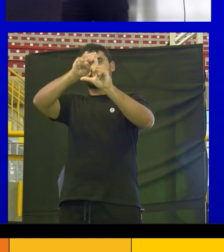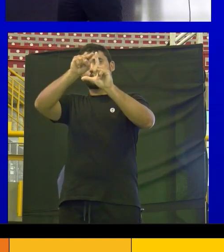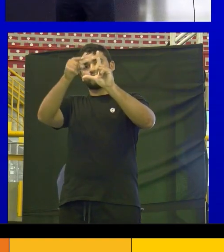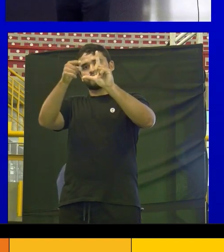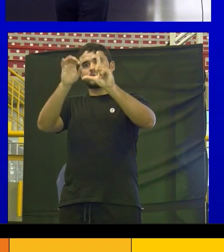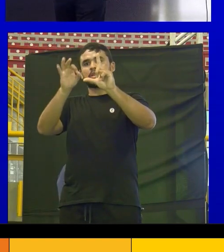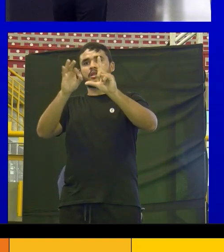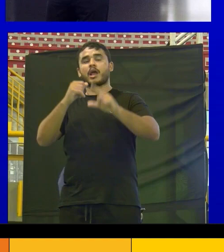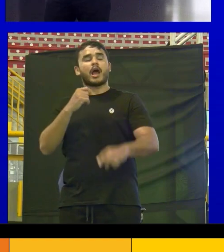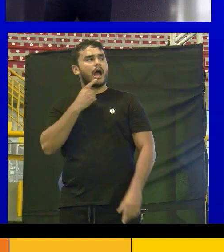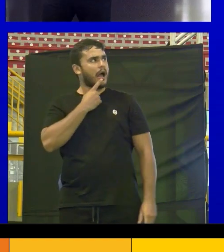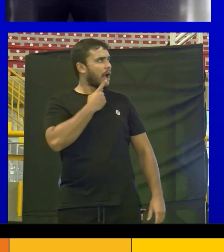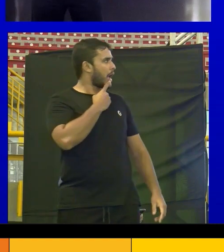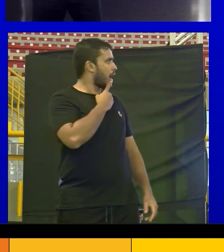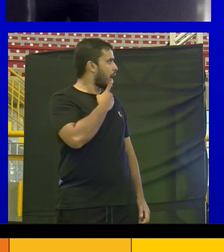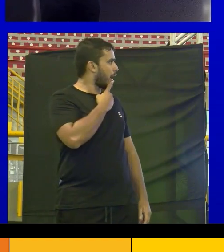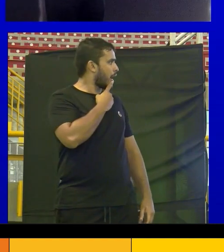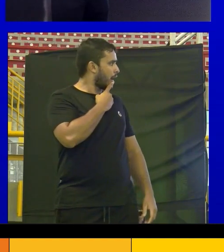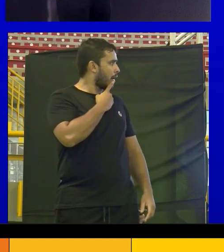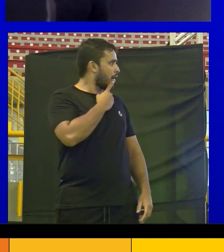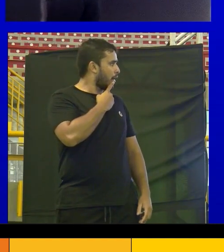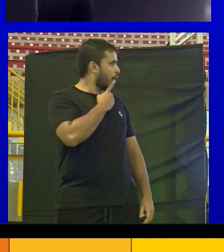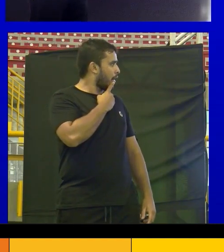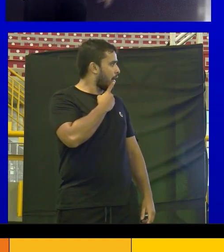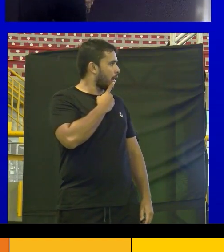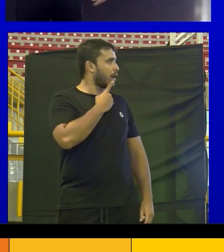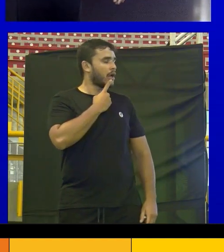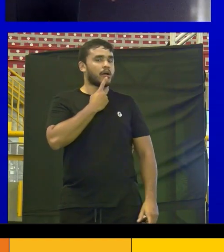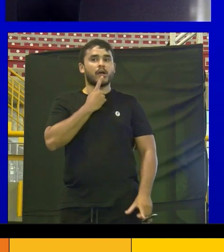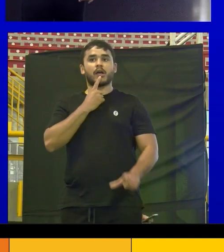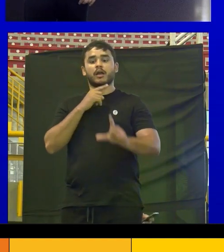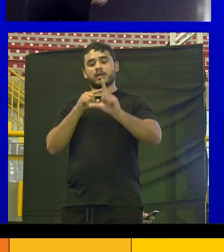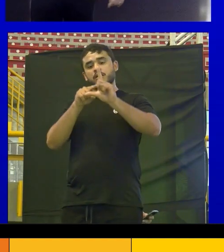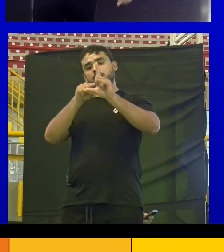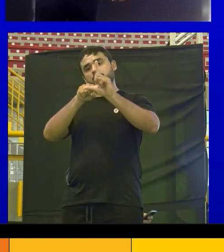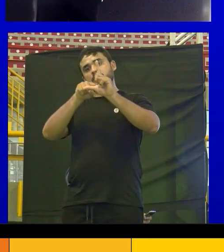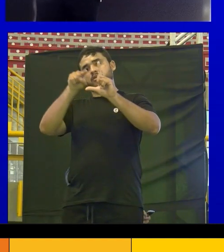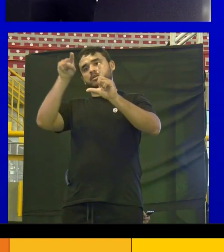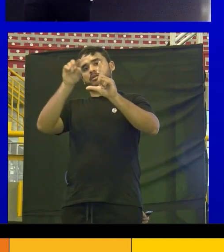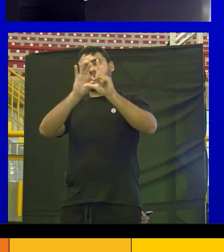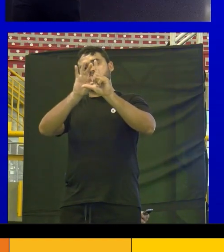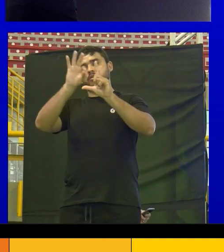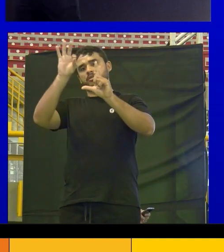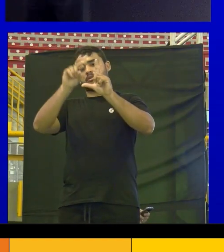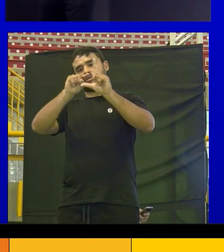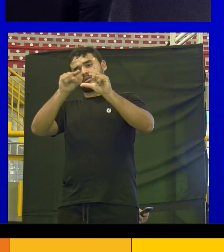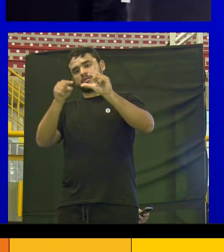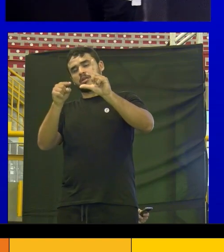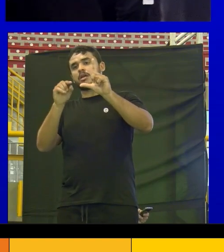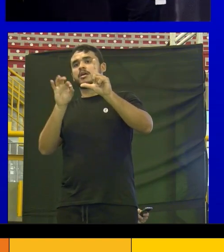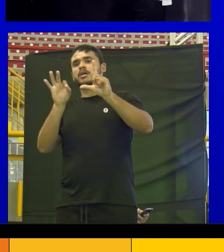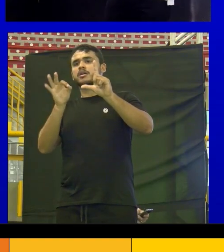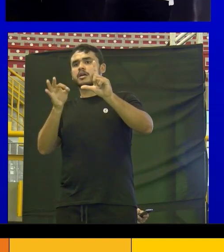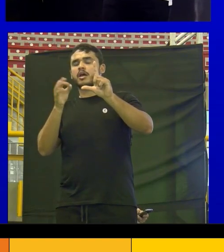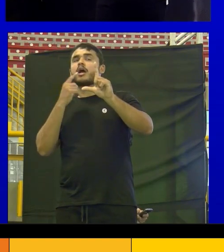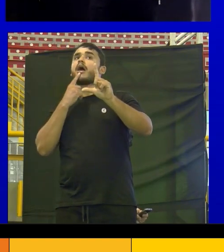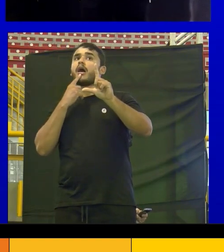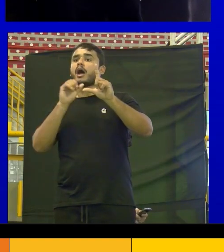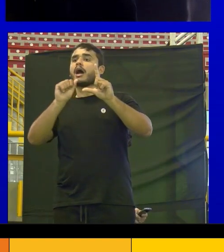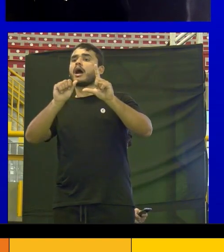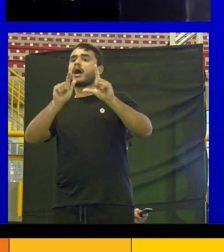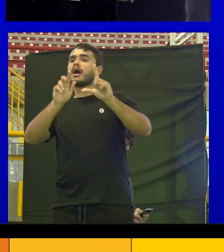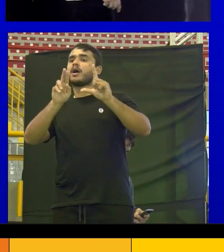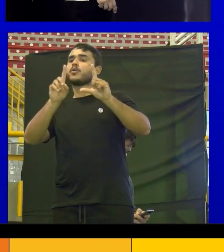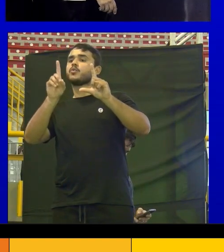A inclinação é o ângulo agudo, é o ângulo do lado direito, tá? Agora olha só, professor Ilan, olha como que